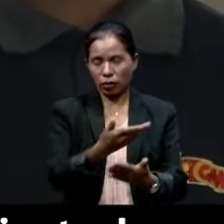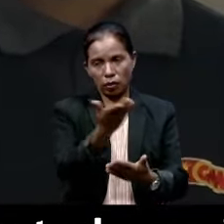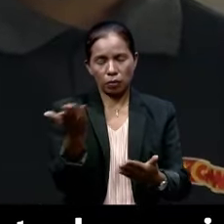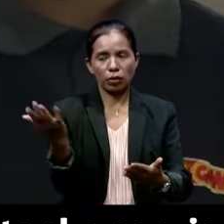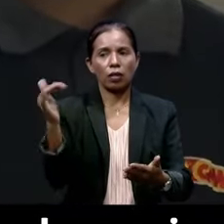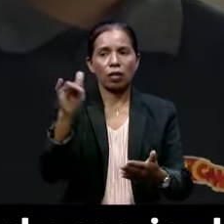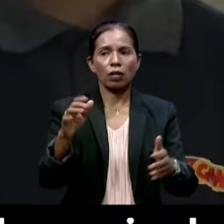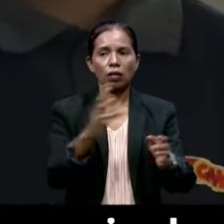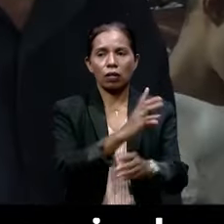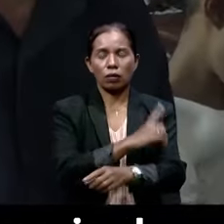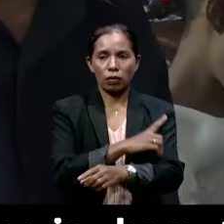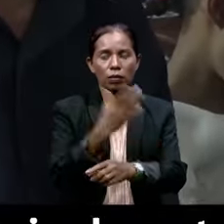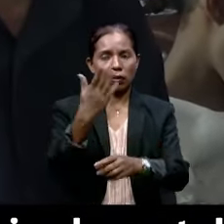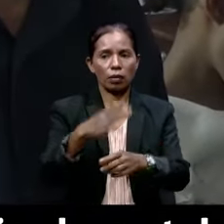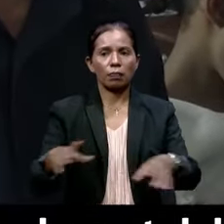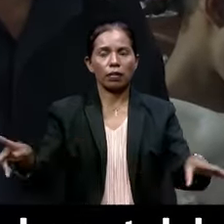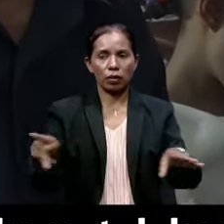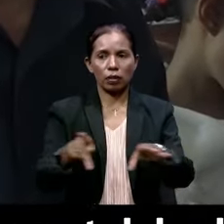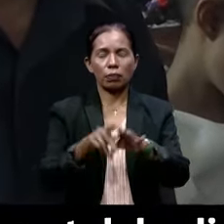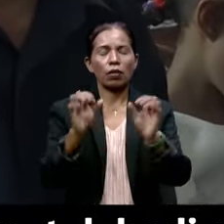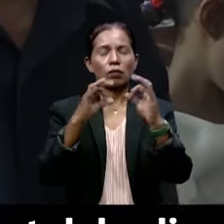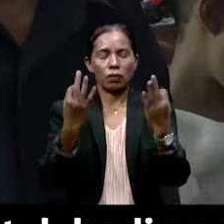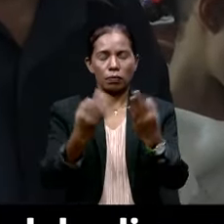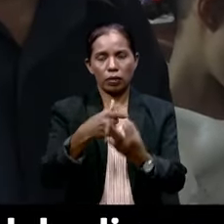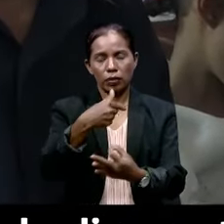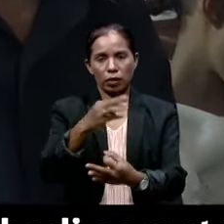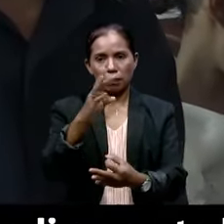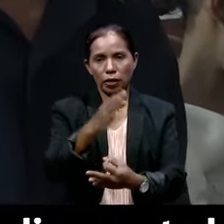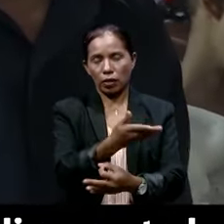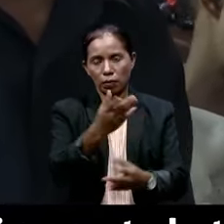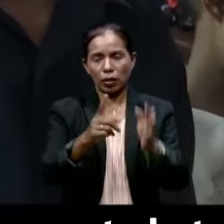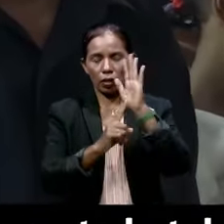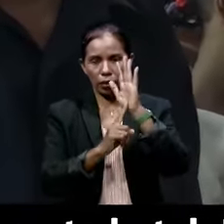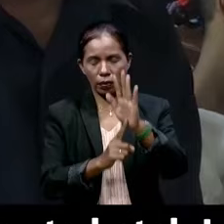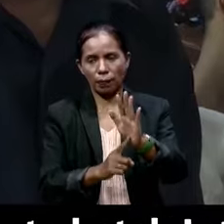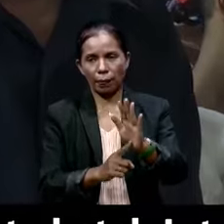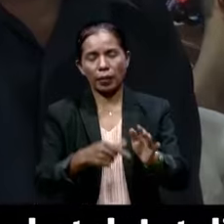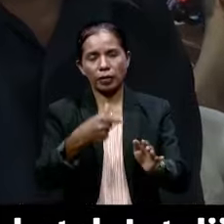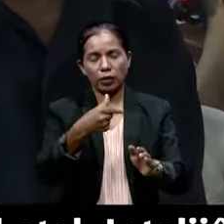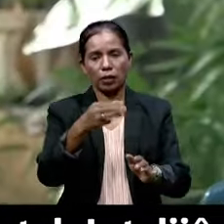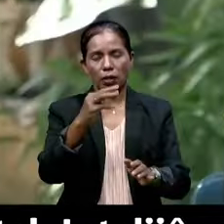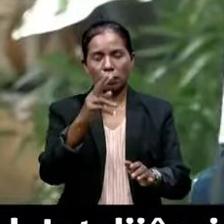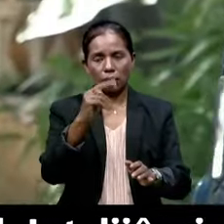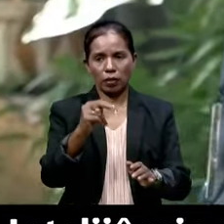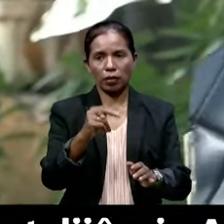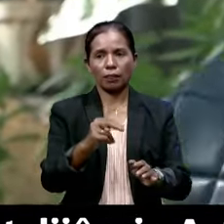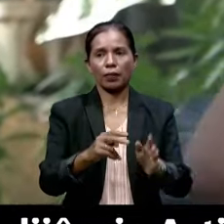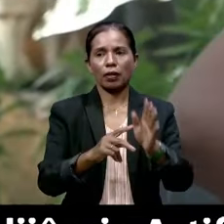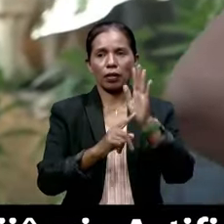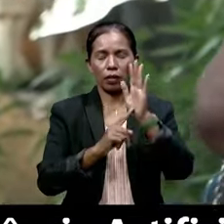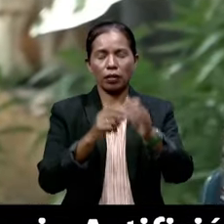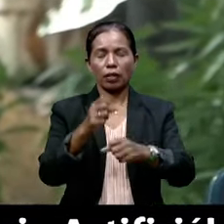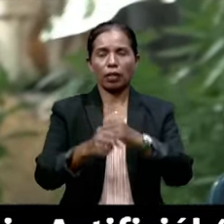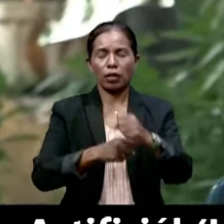Henaba, e mo durante pertença na família GMN, e mo tudo duni, ao dia me gona, GMN se tintina, ne